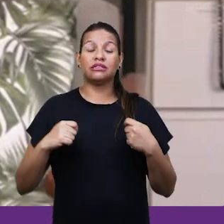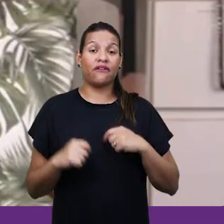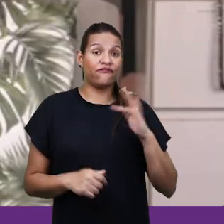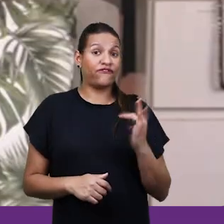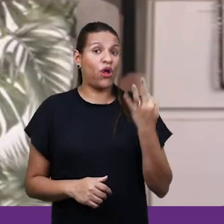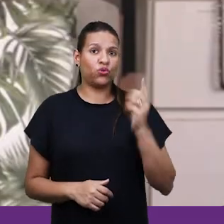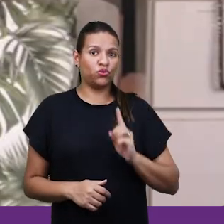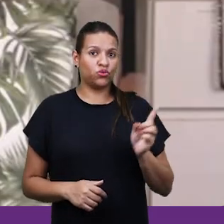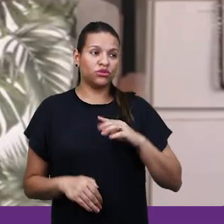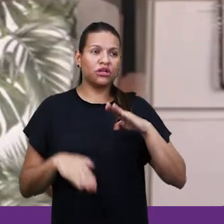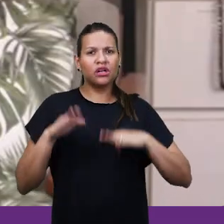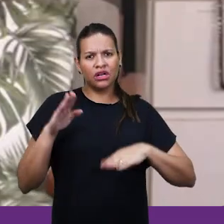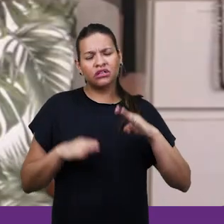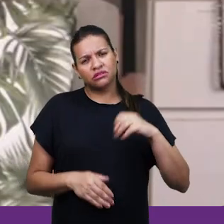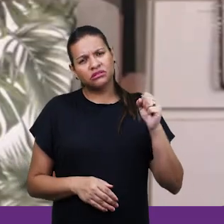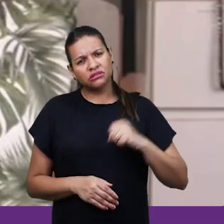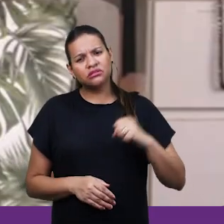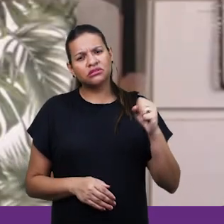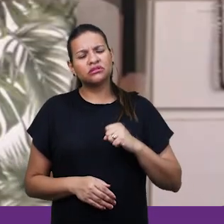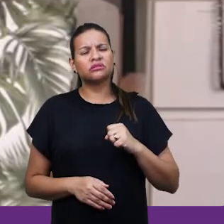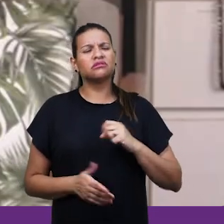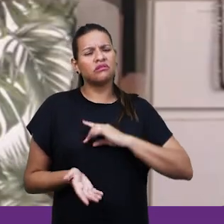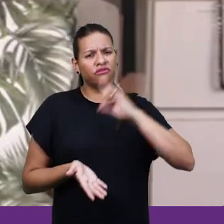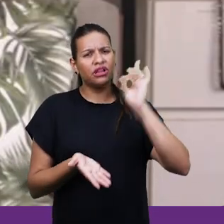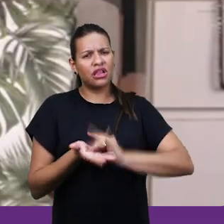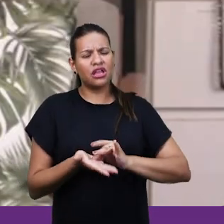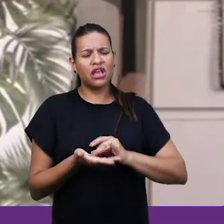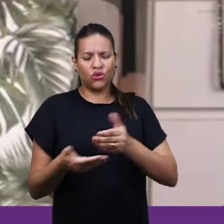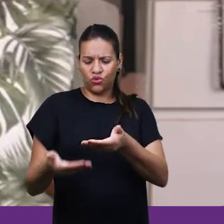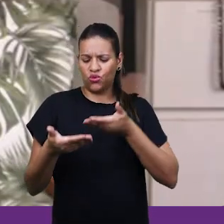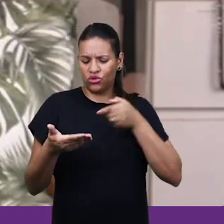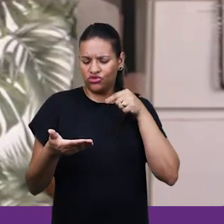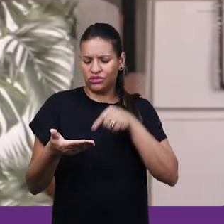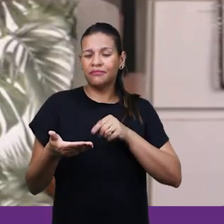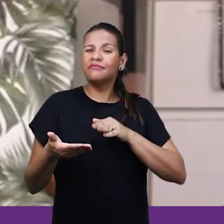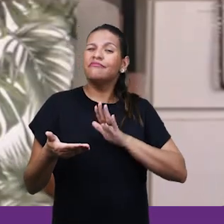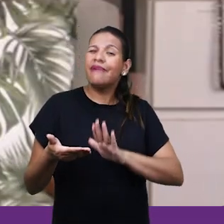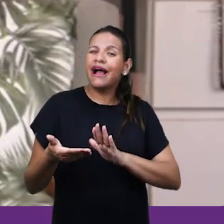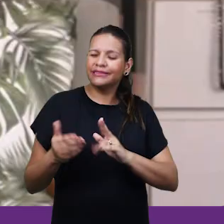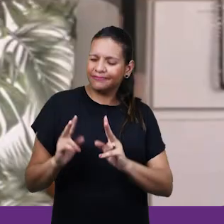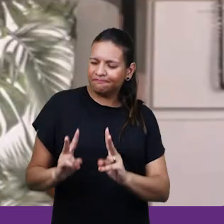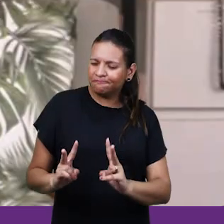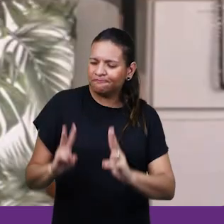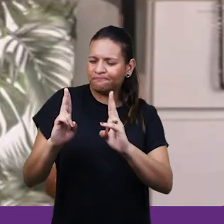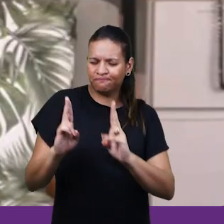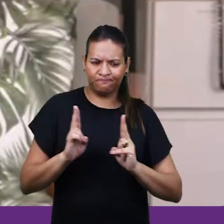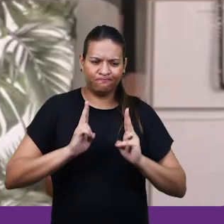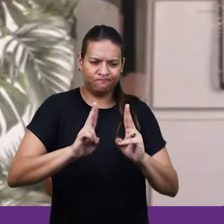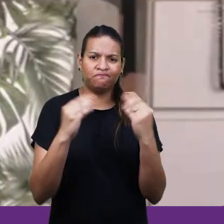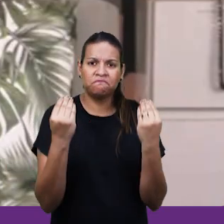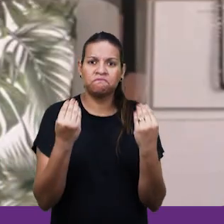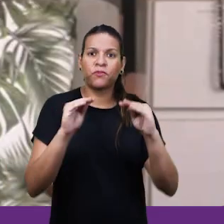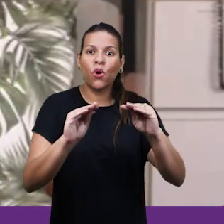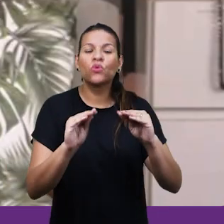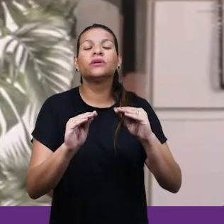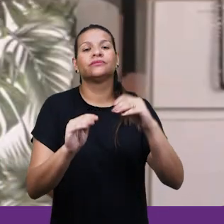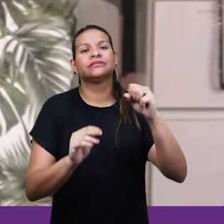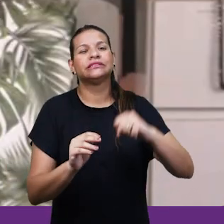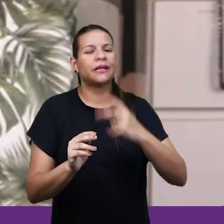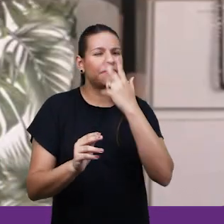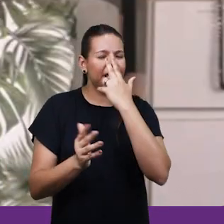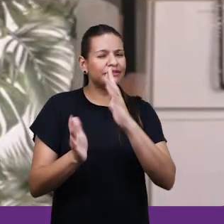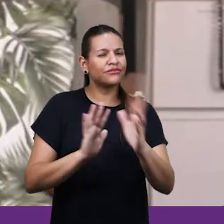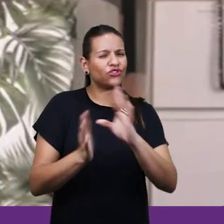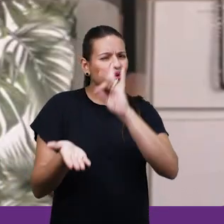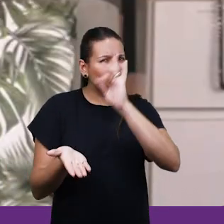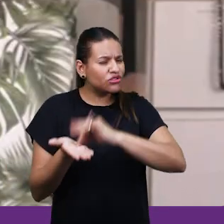vezes o conteúdo ele é em si verdadeiro, mas naquele recorte, naquele pedacinho, ele acaba tendo um sentido diferente do original,